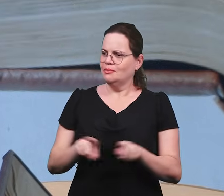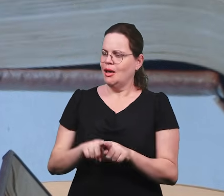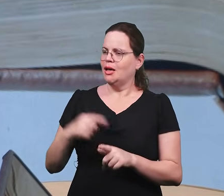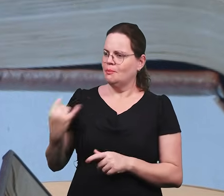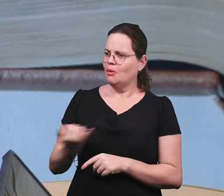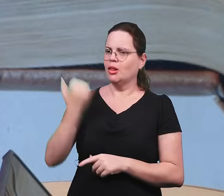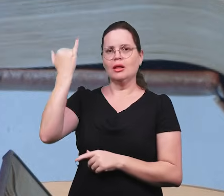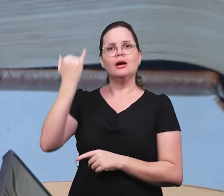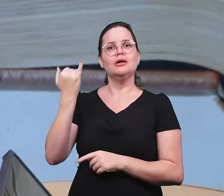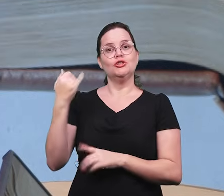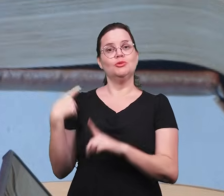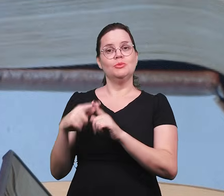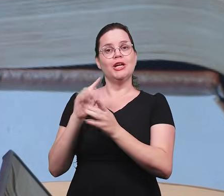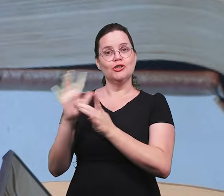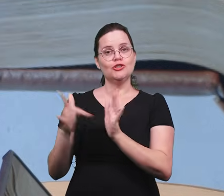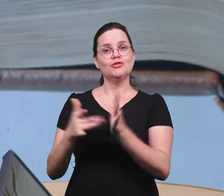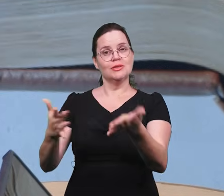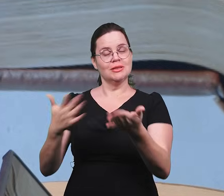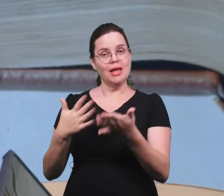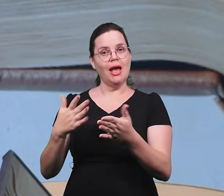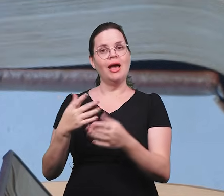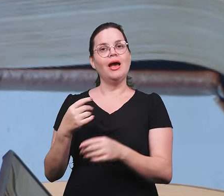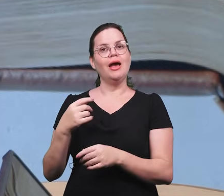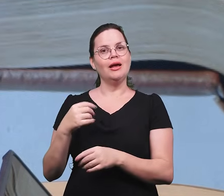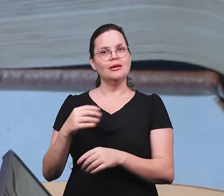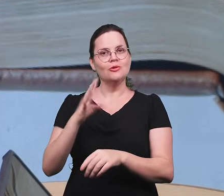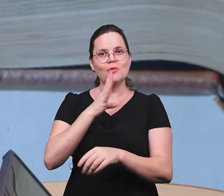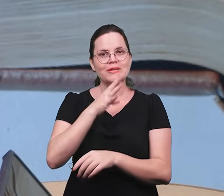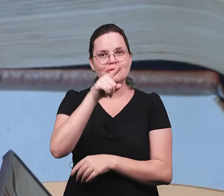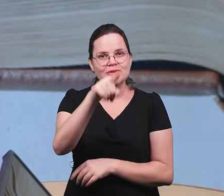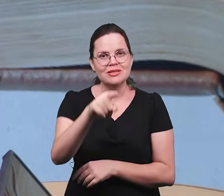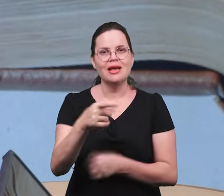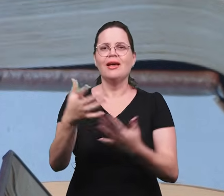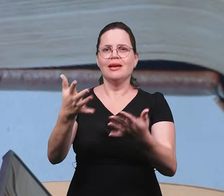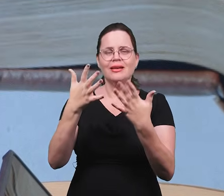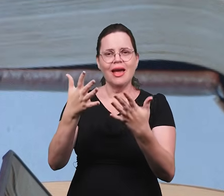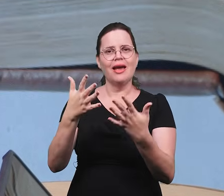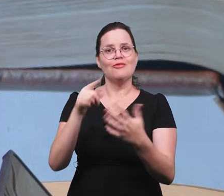Senhor Jesus. Ele quer se encontrar com você, Ele quer te